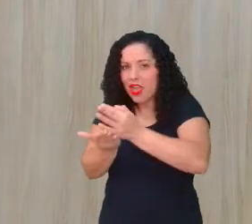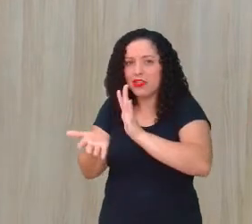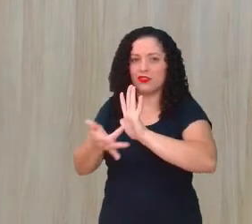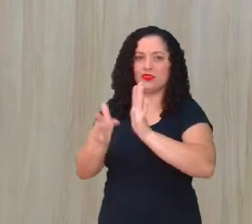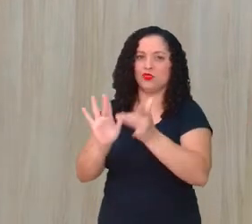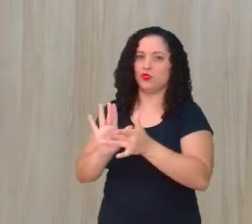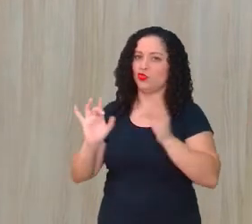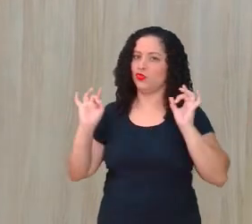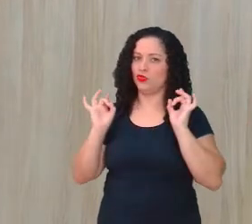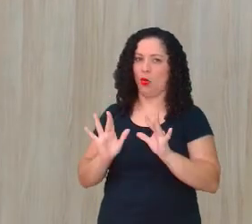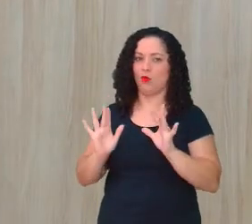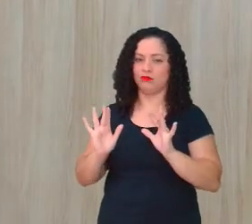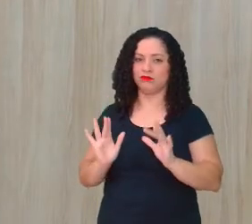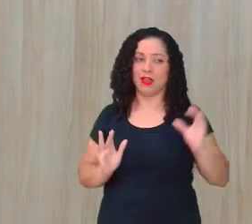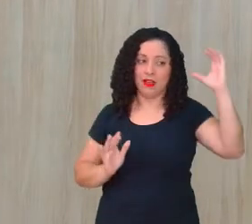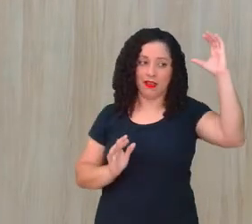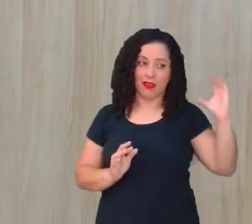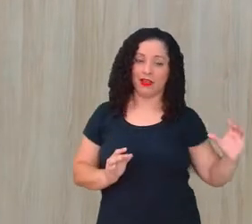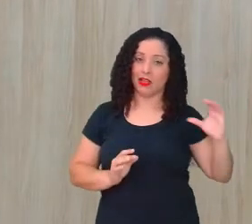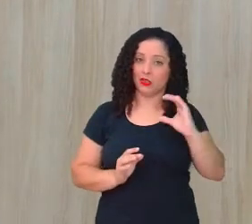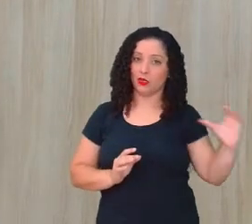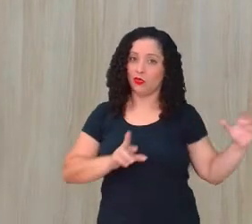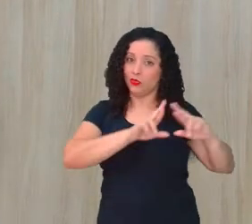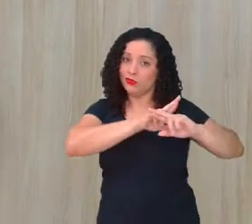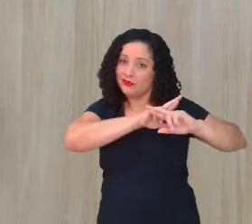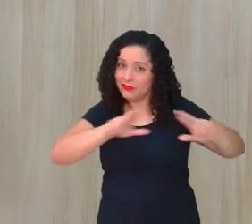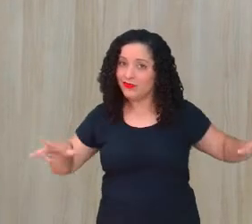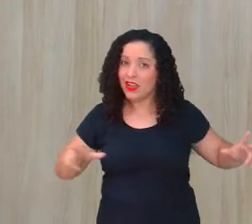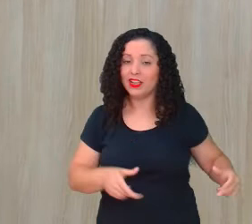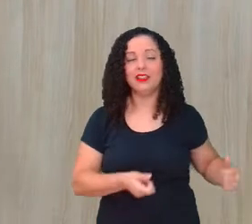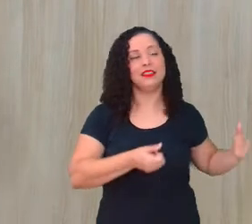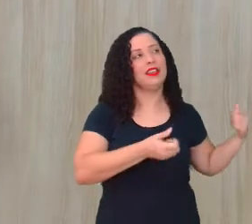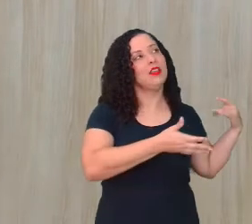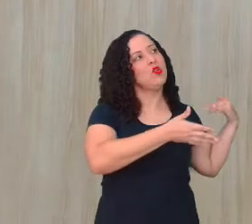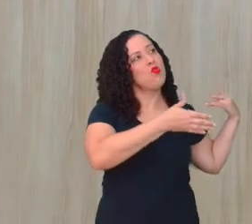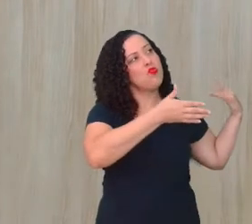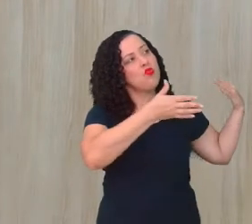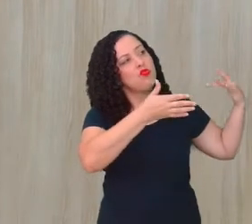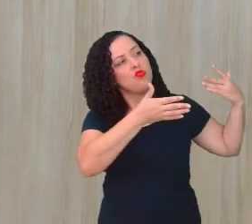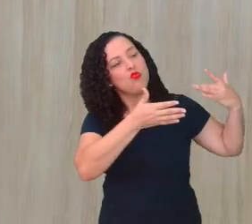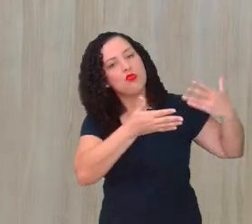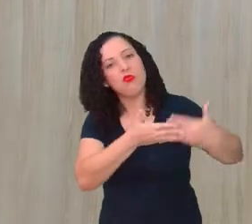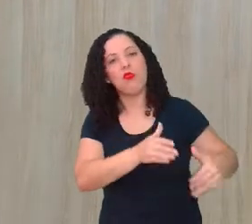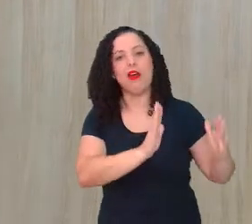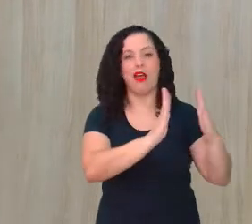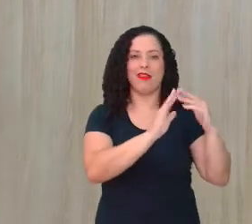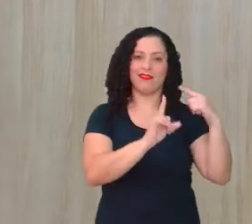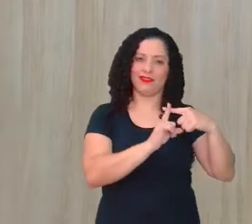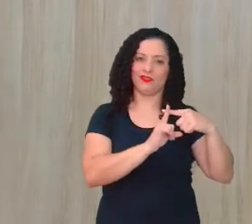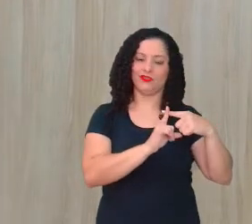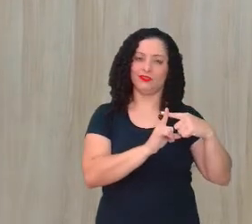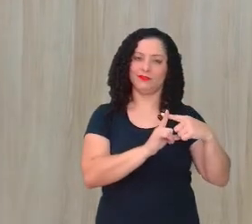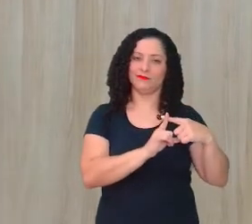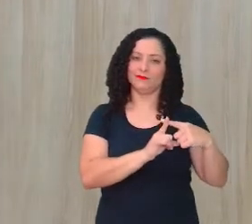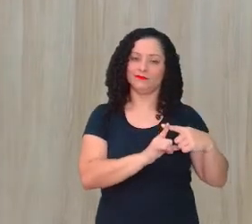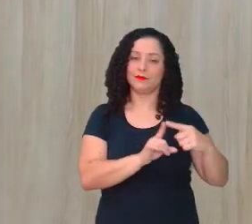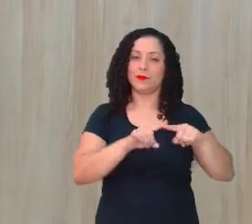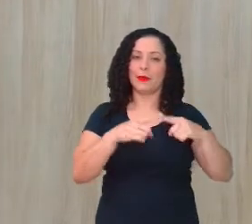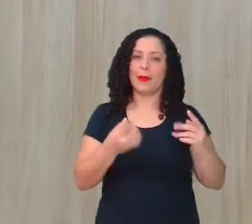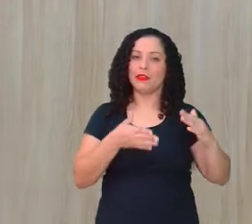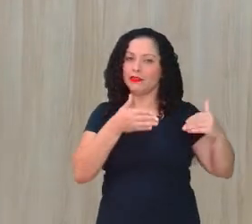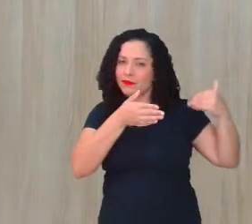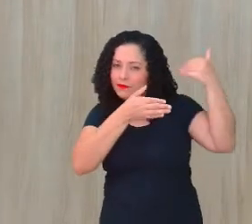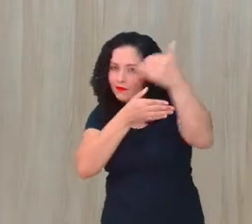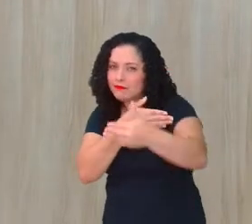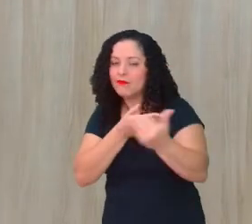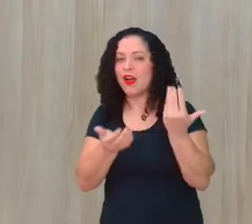né? A Igreja Católica acrescenta a questão da tradição da Igreja, né? Mas isso a gente pode tocar mais na frente em